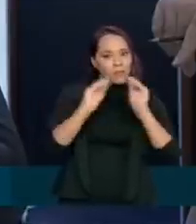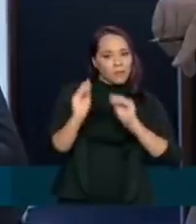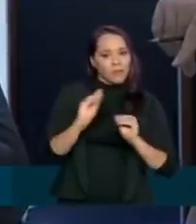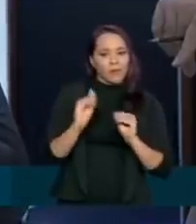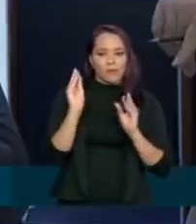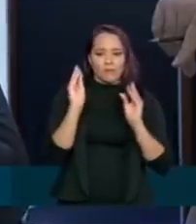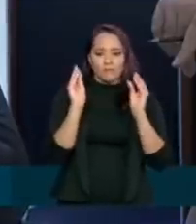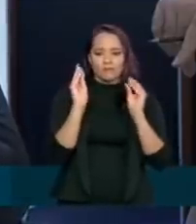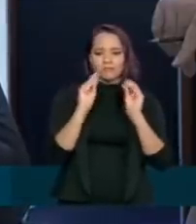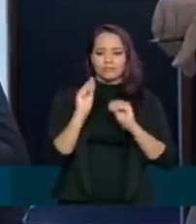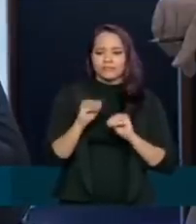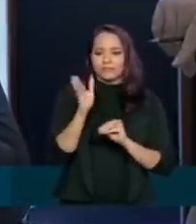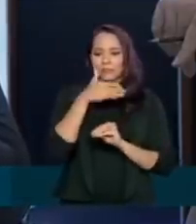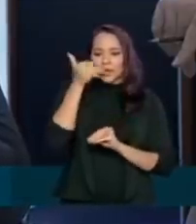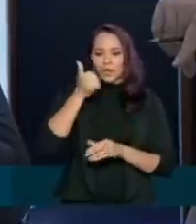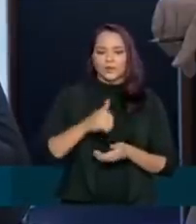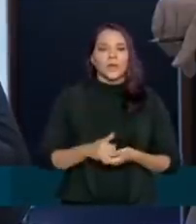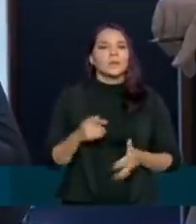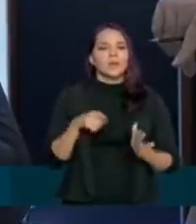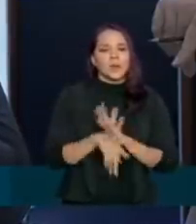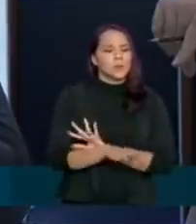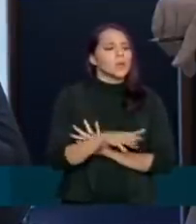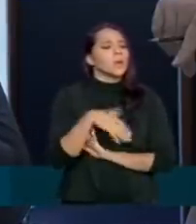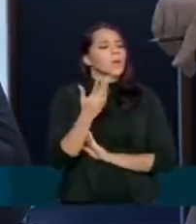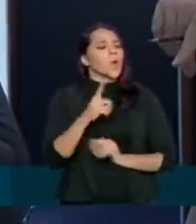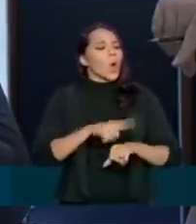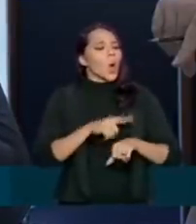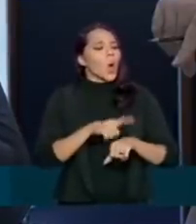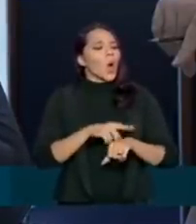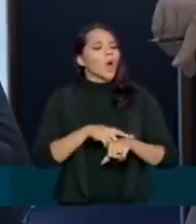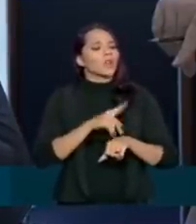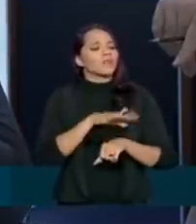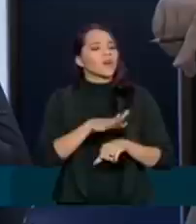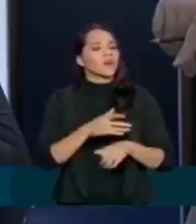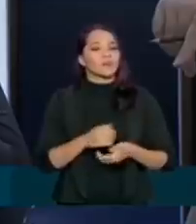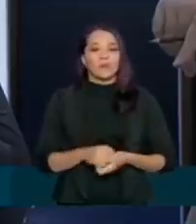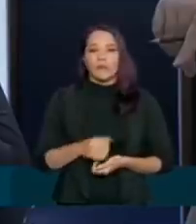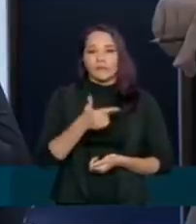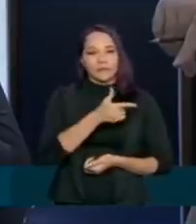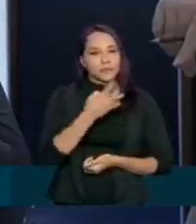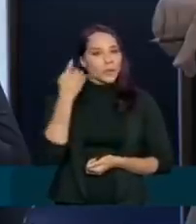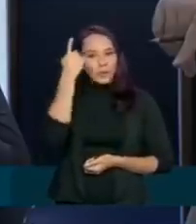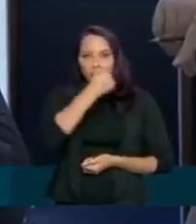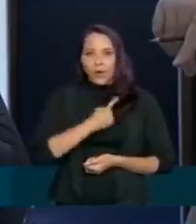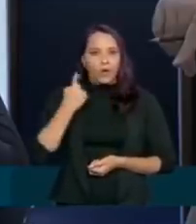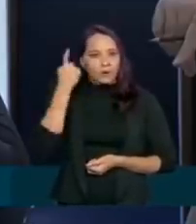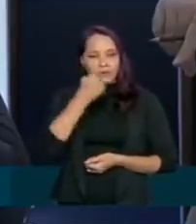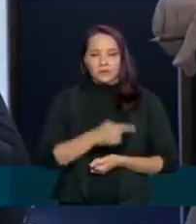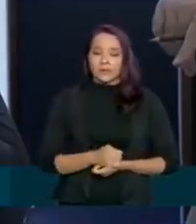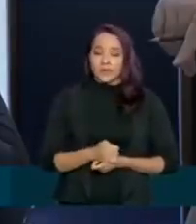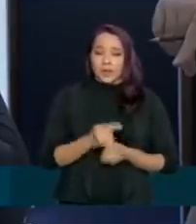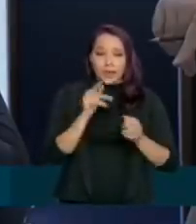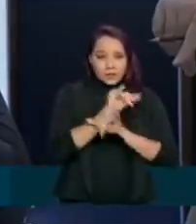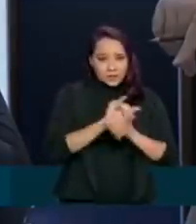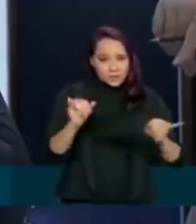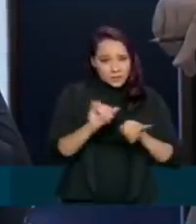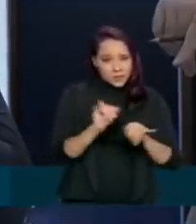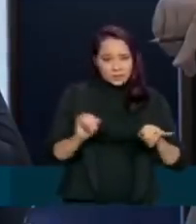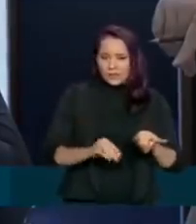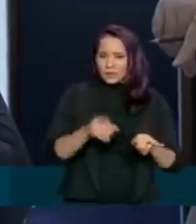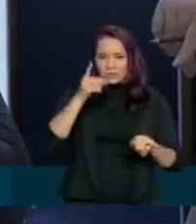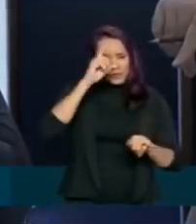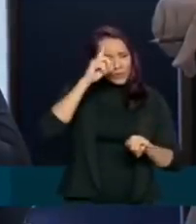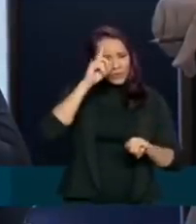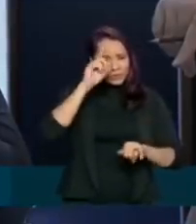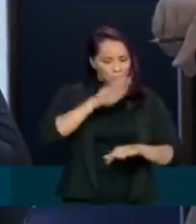pergunta eterna: que horas vai ser disponibilizados os dados? 24 horas. Os dados estão disponíveis 24